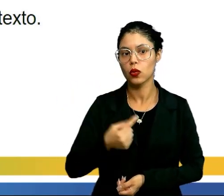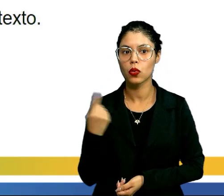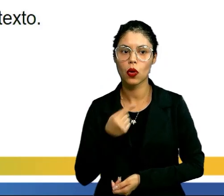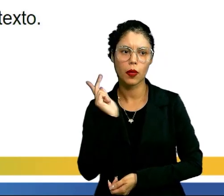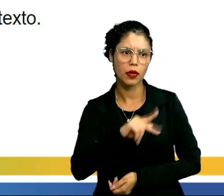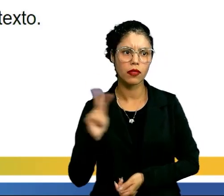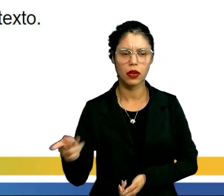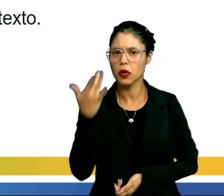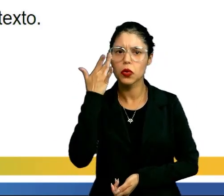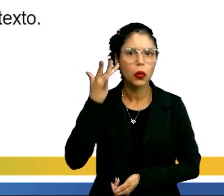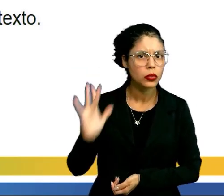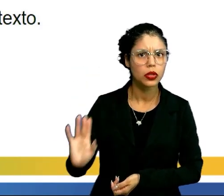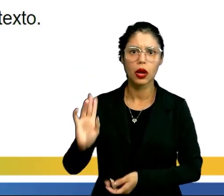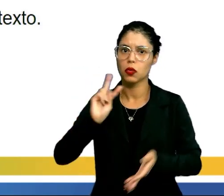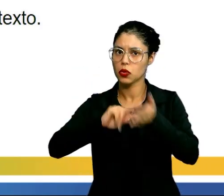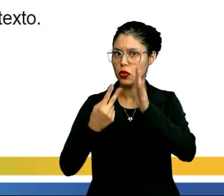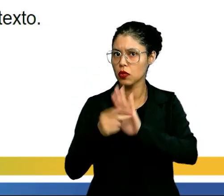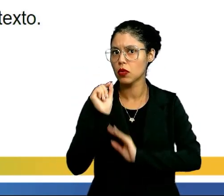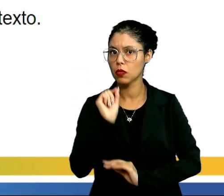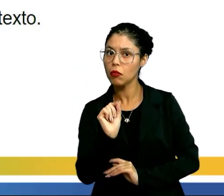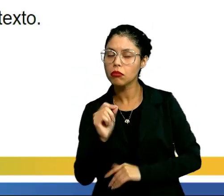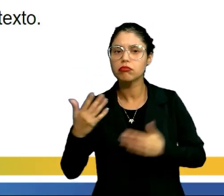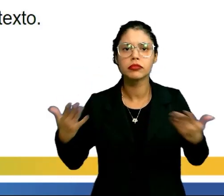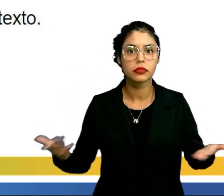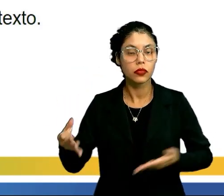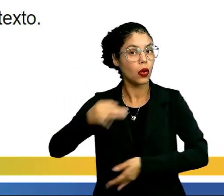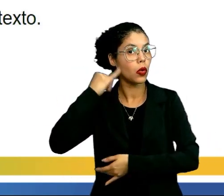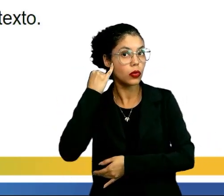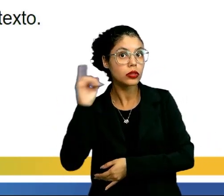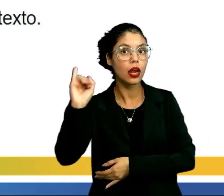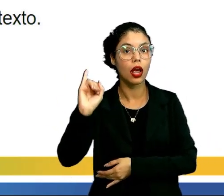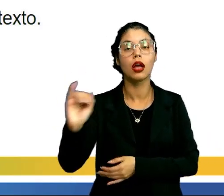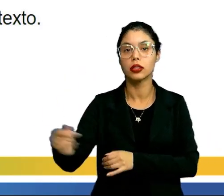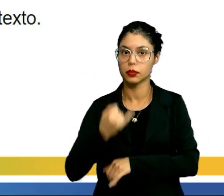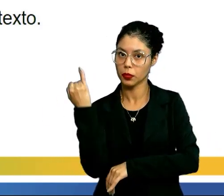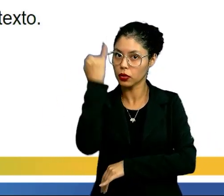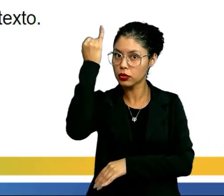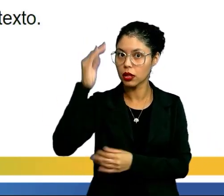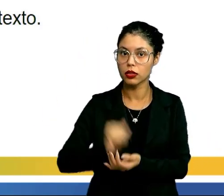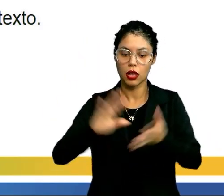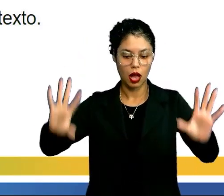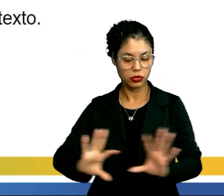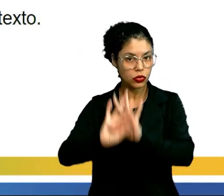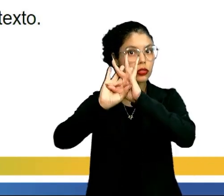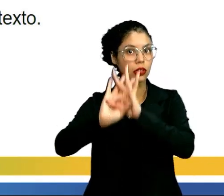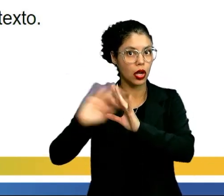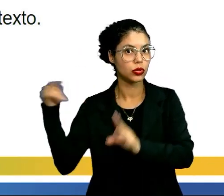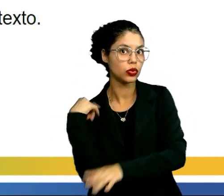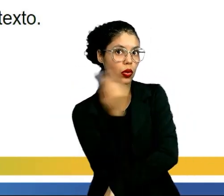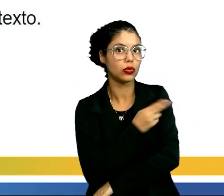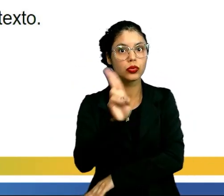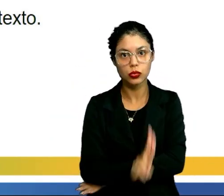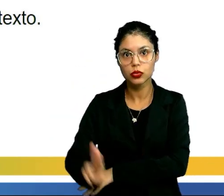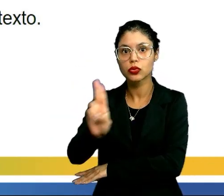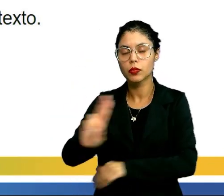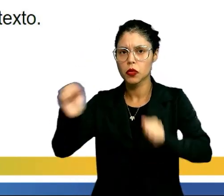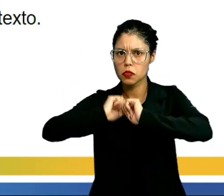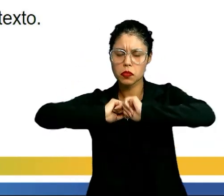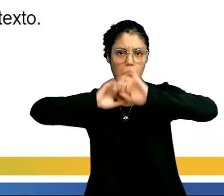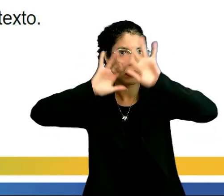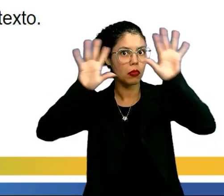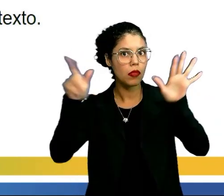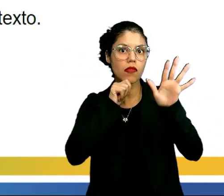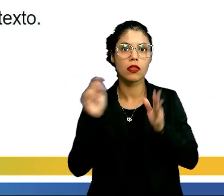individual, professor? Eu não sei o que significa isso. São ideias lógicas relacionadas entre si que nós utilizamos para esclarecer